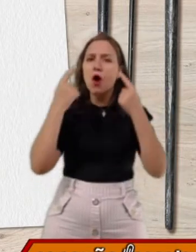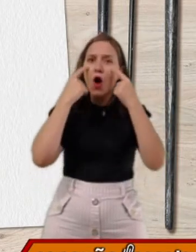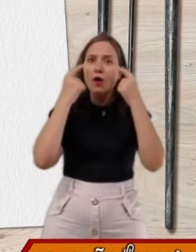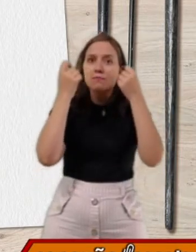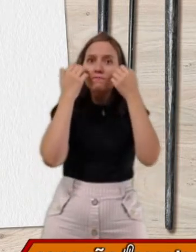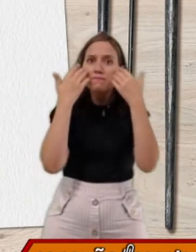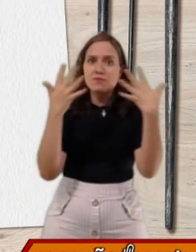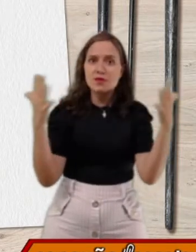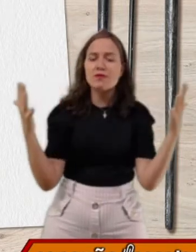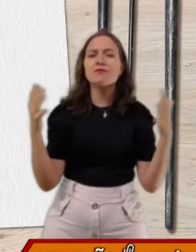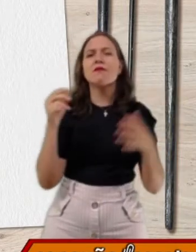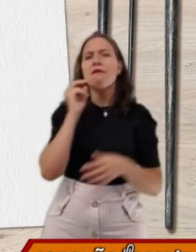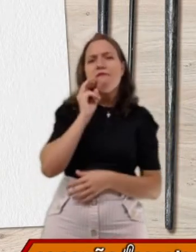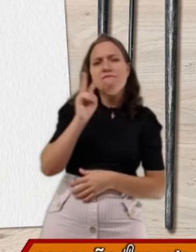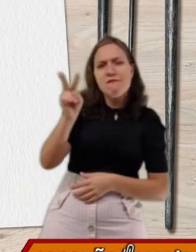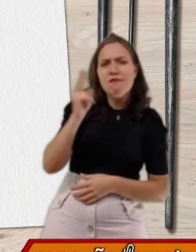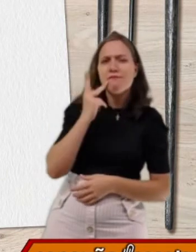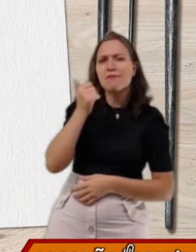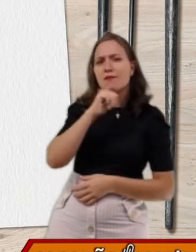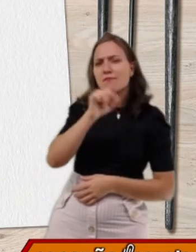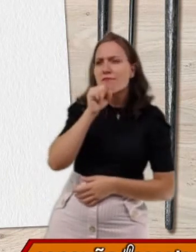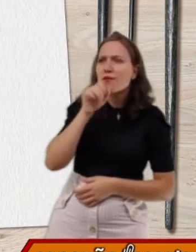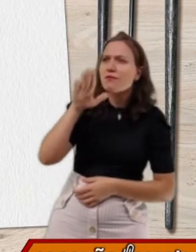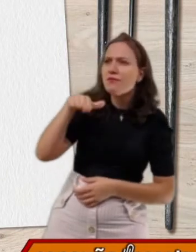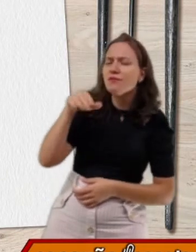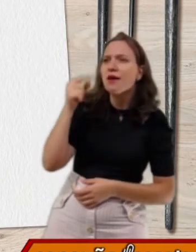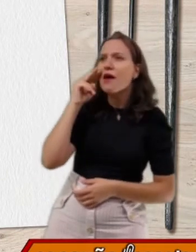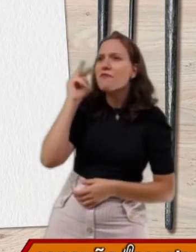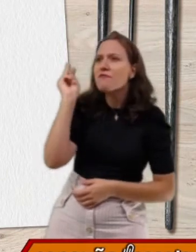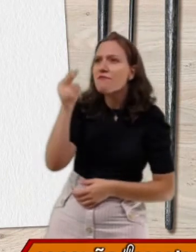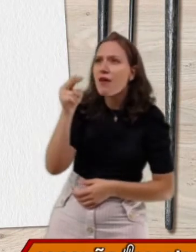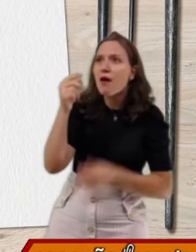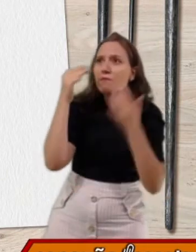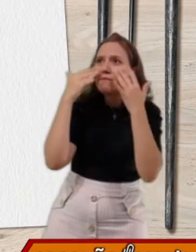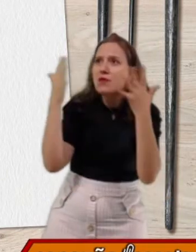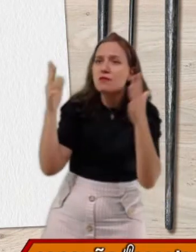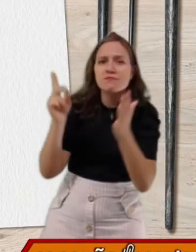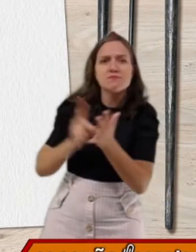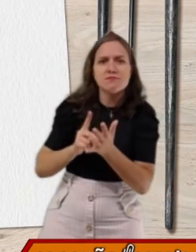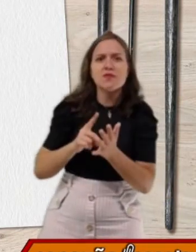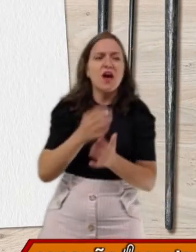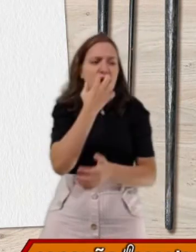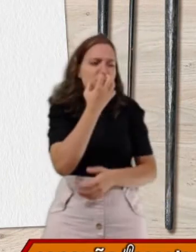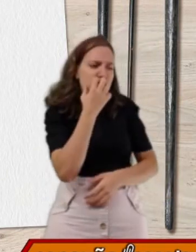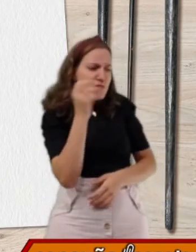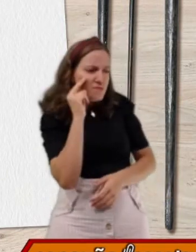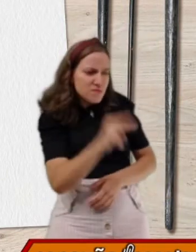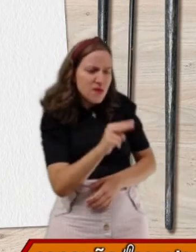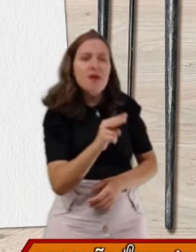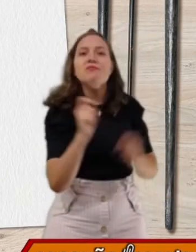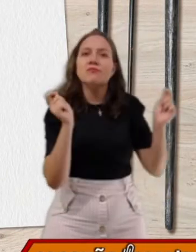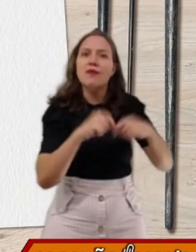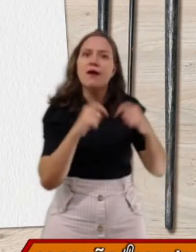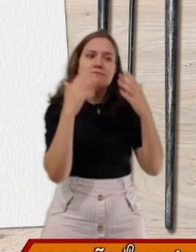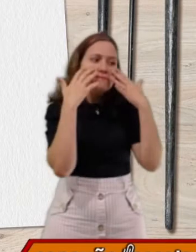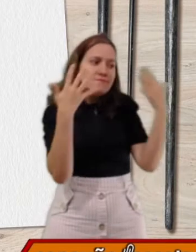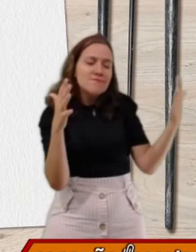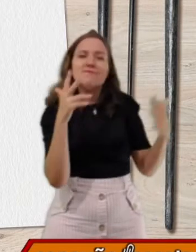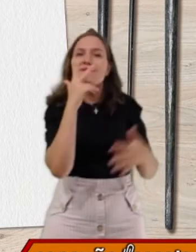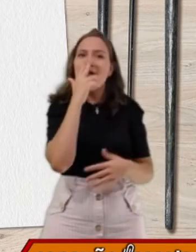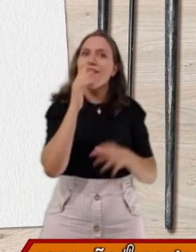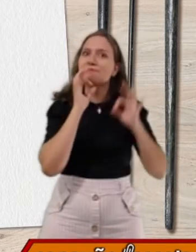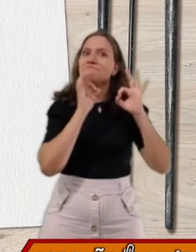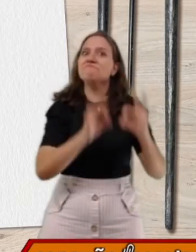vai olha no olho no papai da mamãe do amigo do irmão quem tiver na sua casa o cachorro você vai ver que tem nem umas bolinhas que parecem